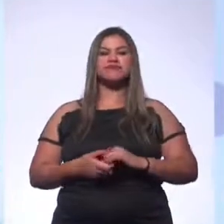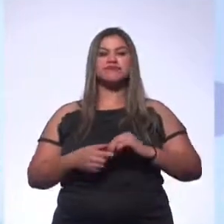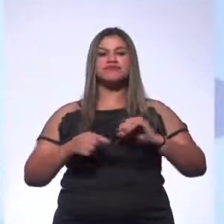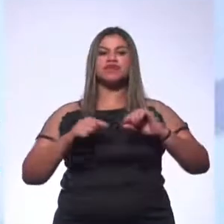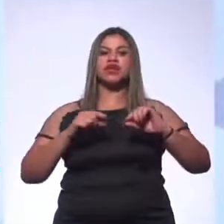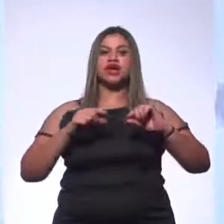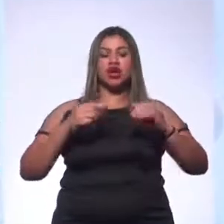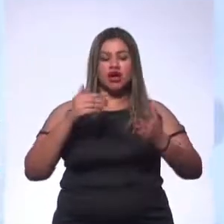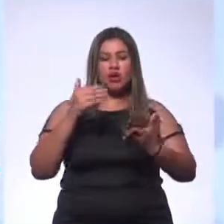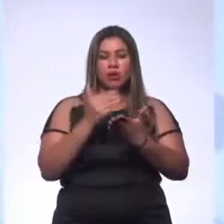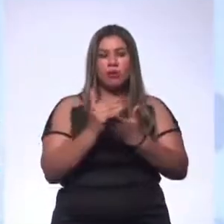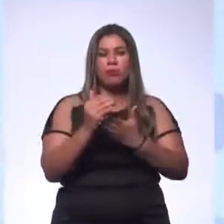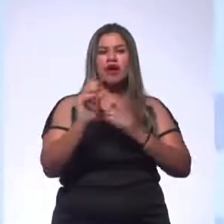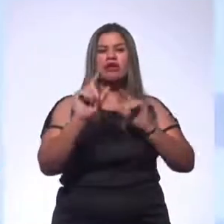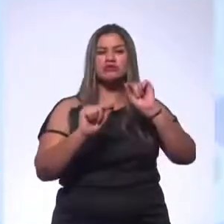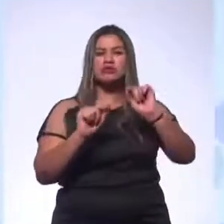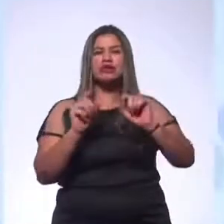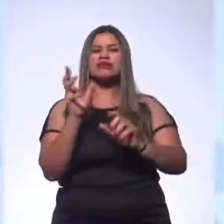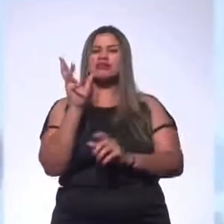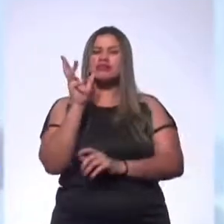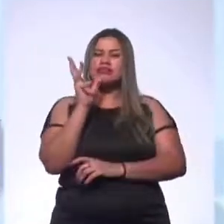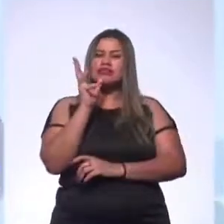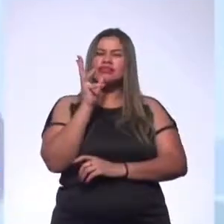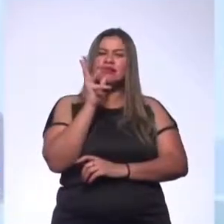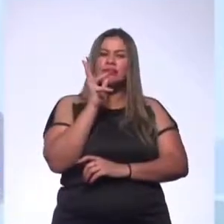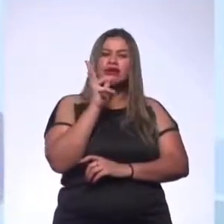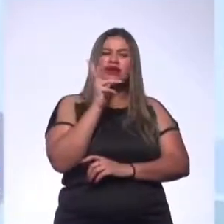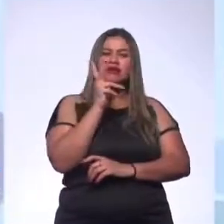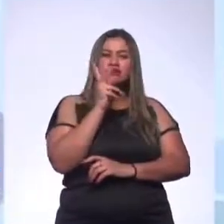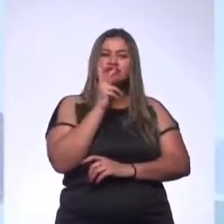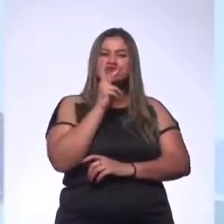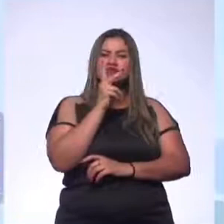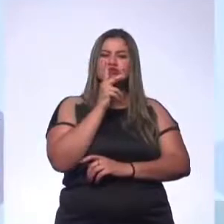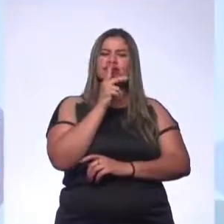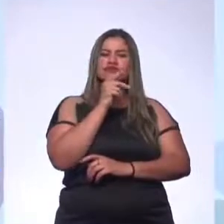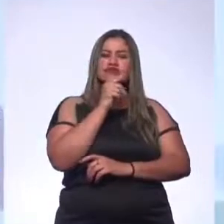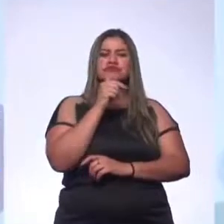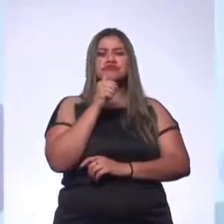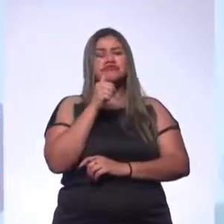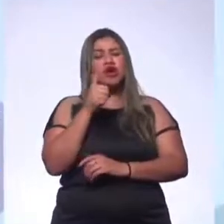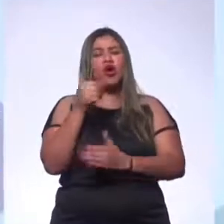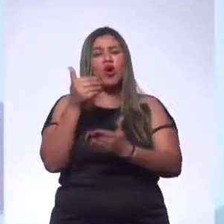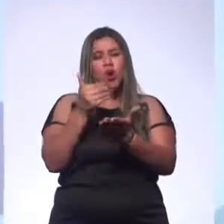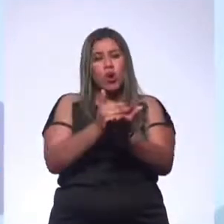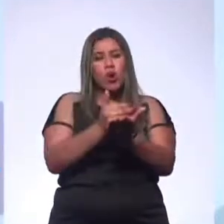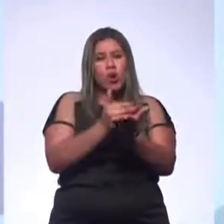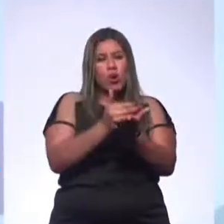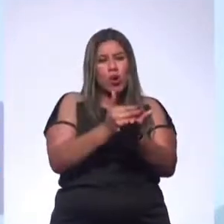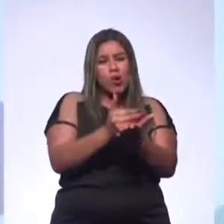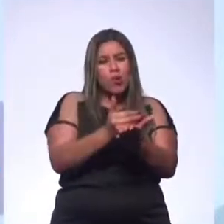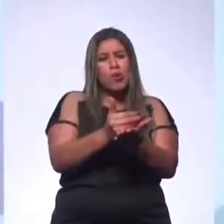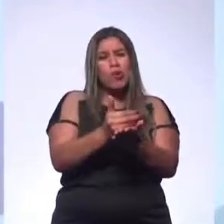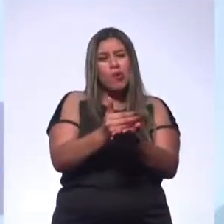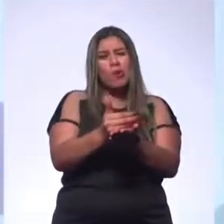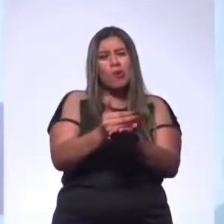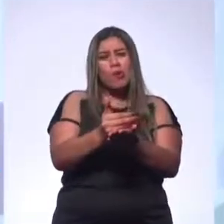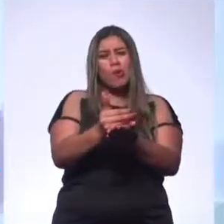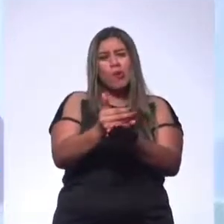uma ainda lenta, tímida, mas uma